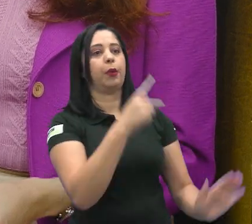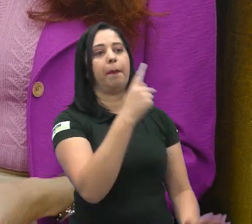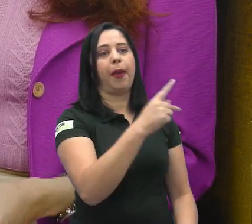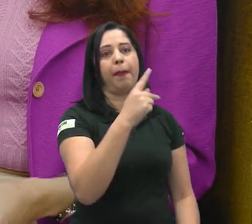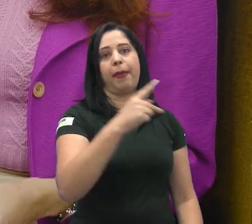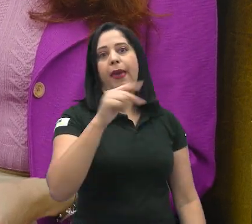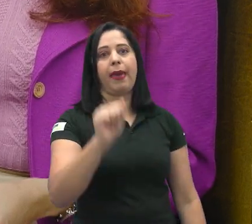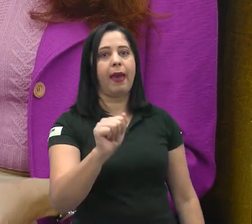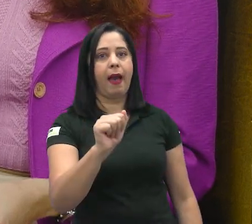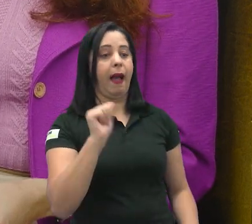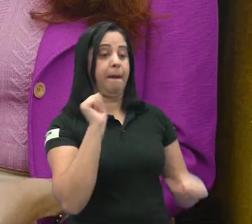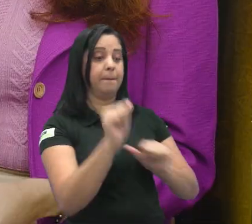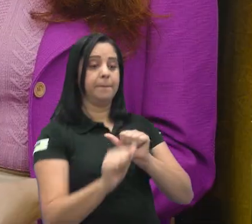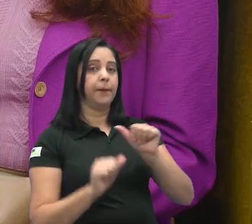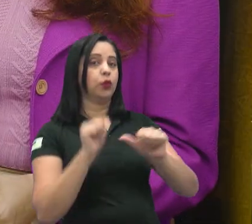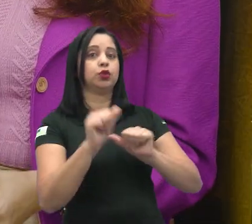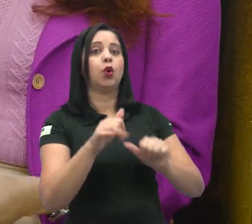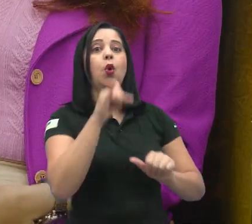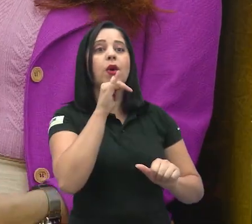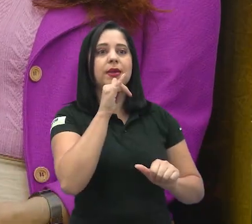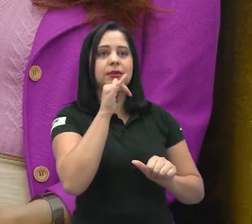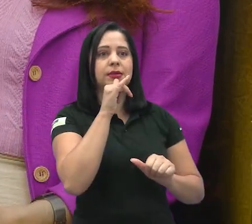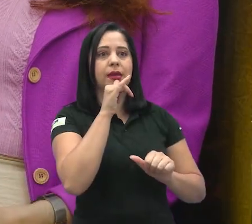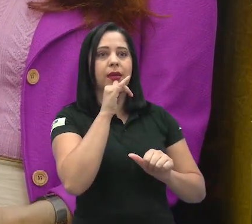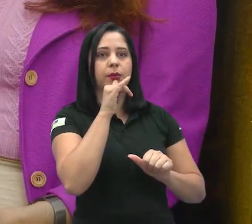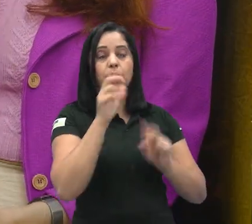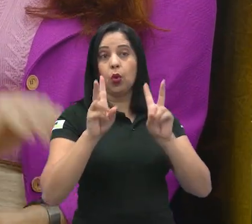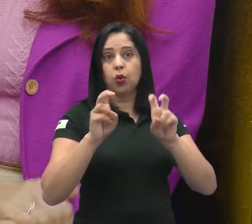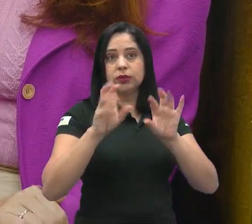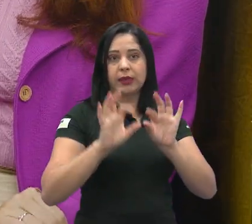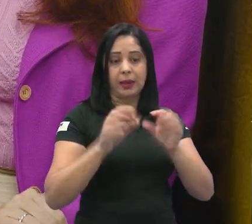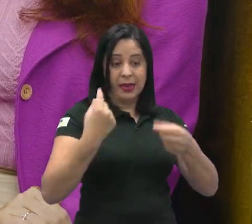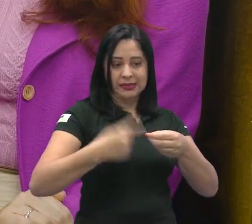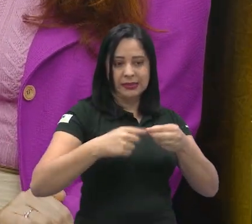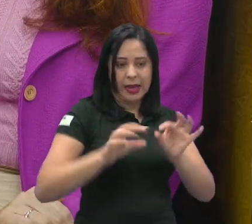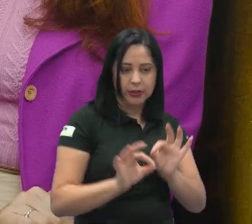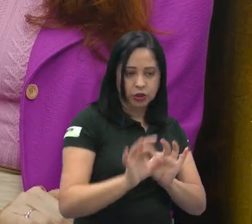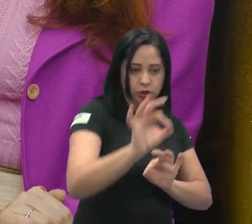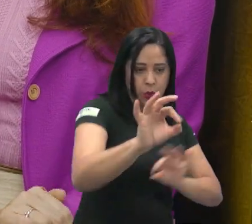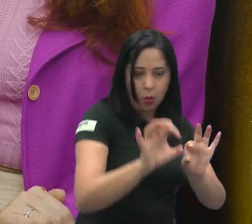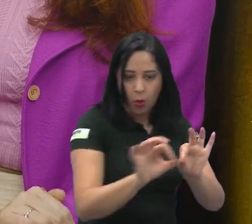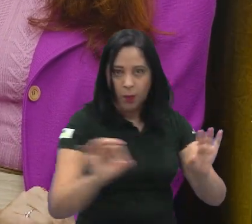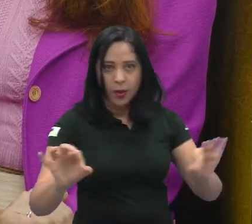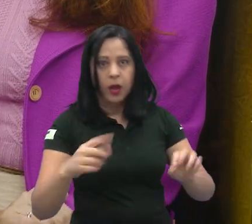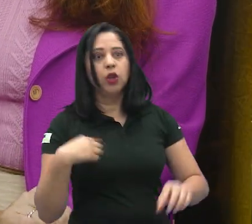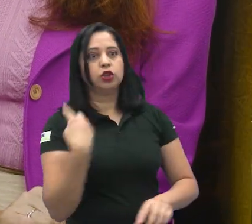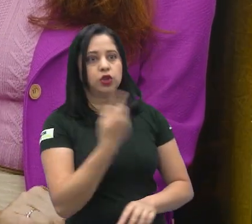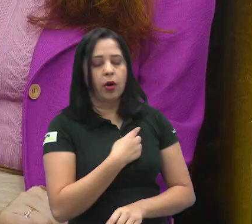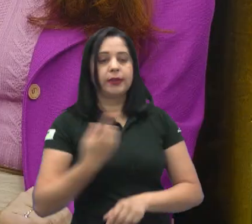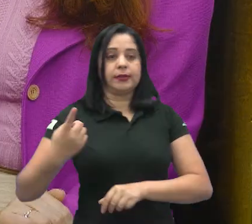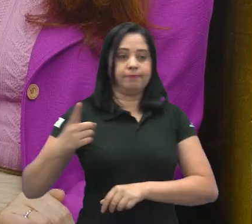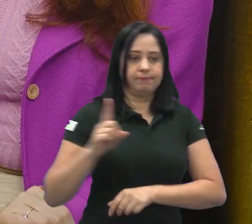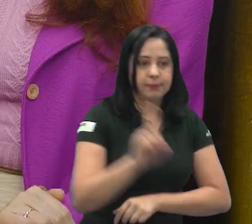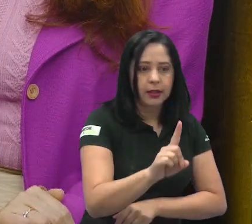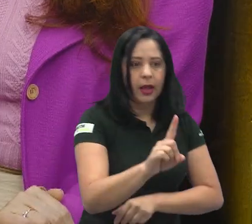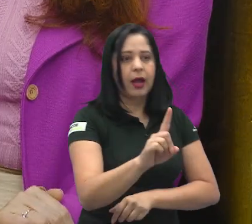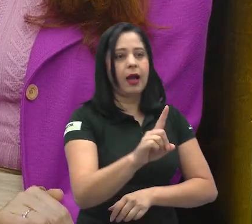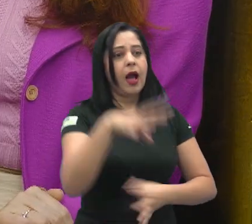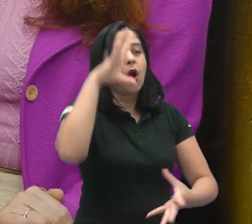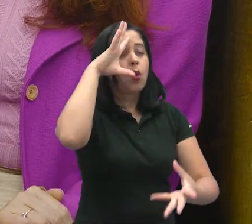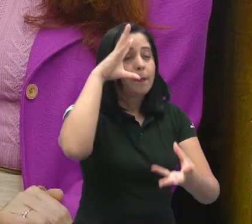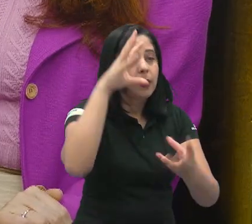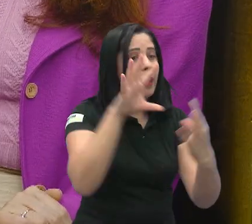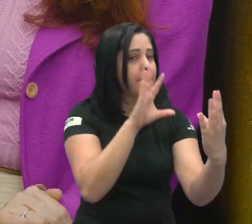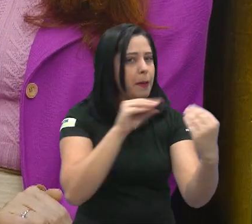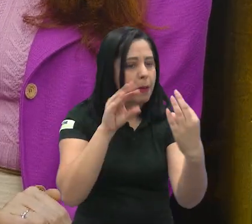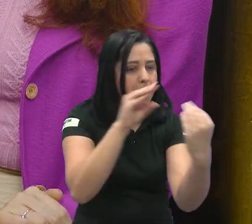plano plurianual com alguma mudança que envolve, por exemplo, o zoneamento da cidade. A gente precisa ir lá acompanhar, entender, conversar e